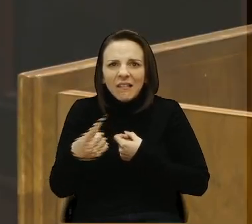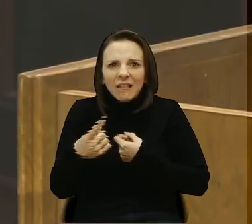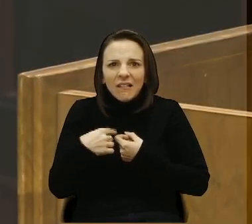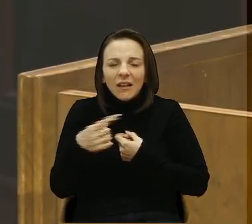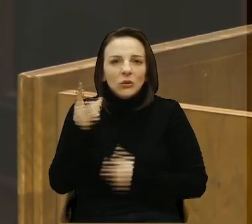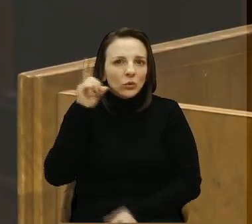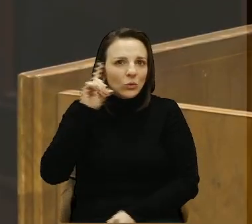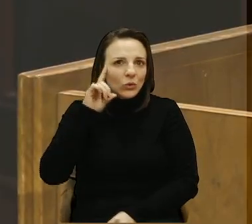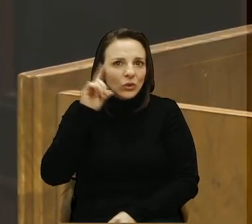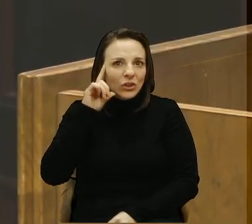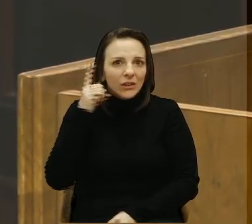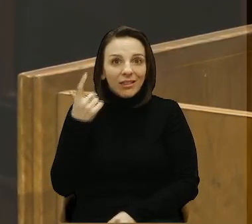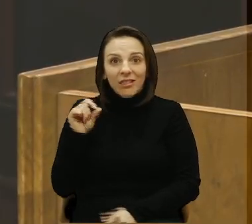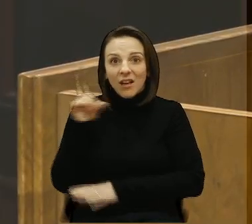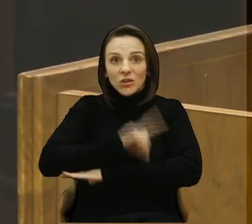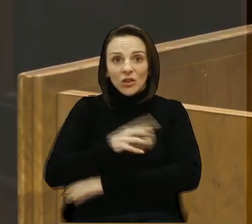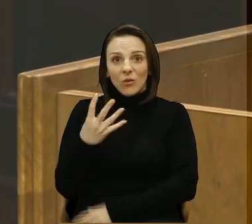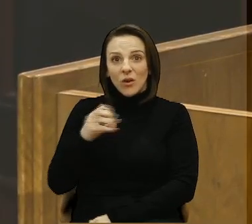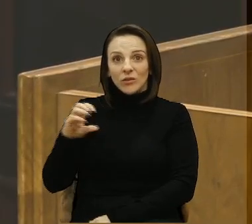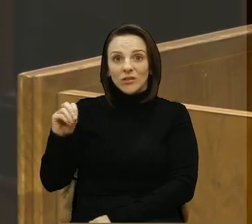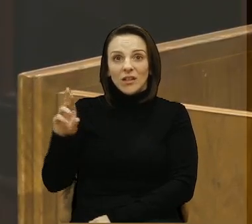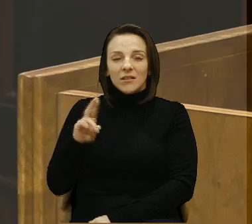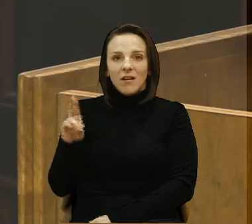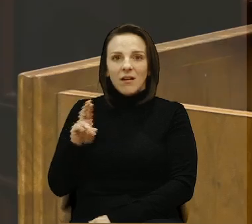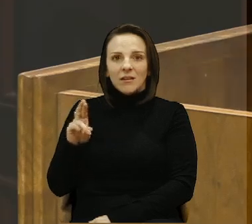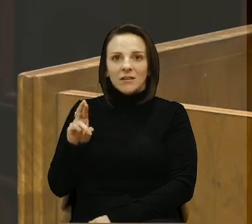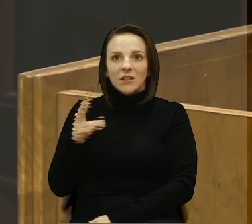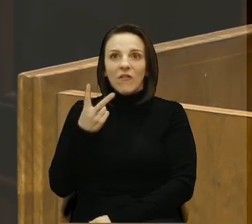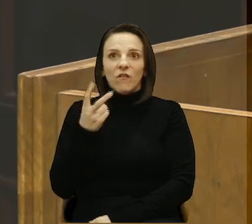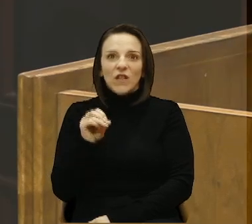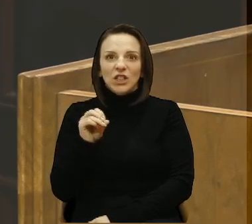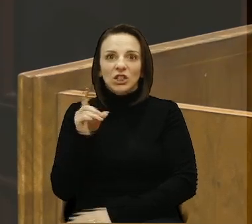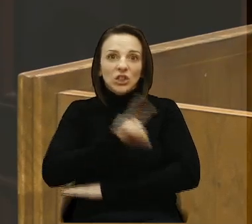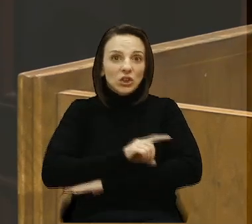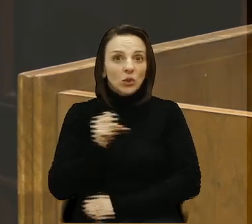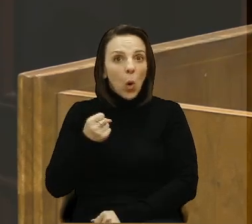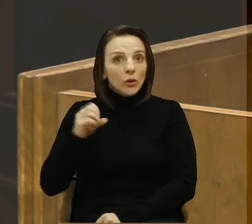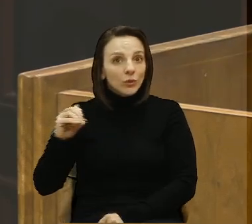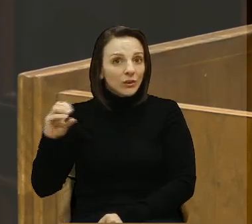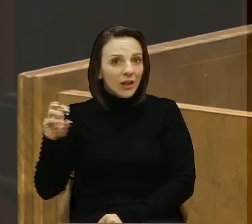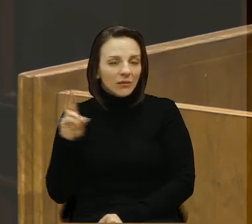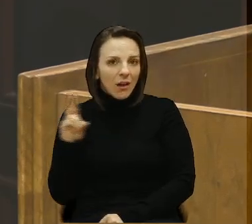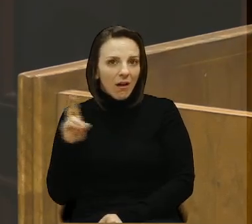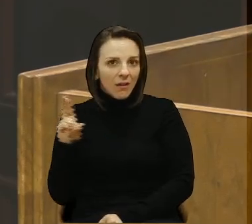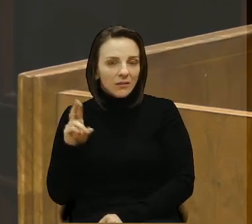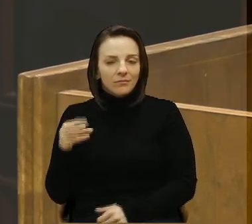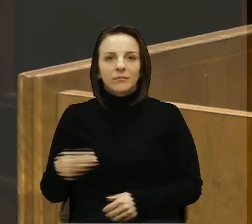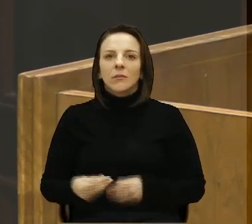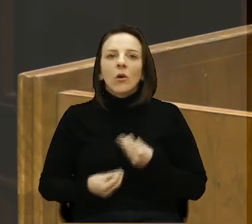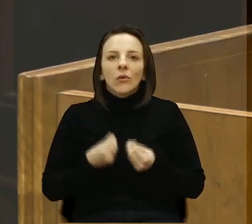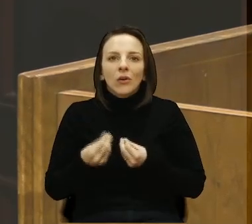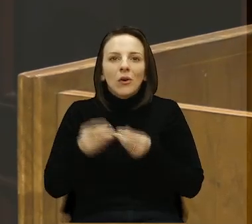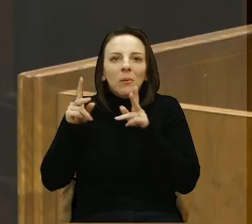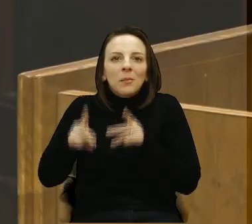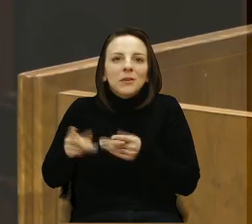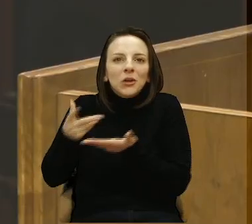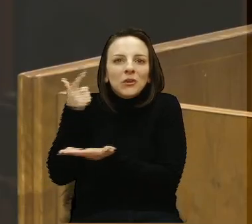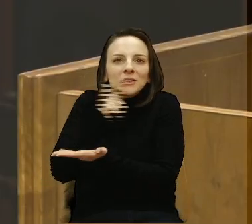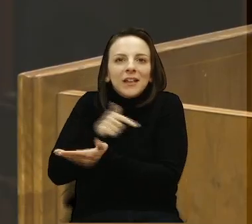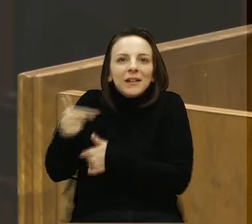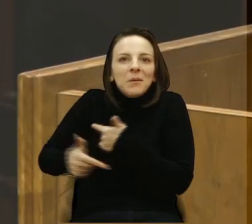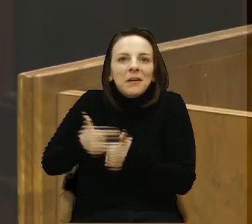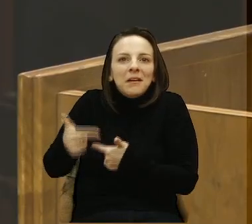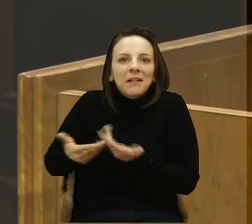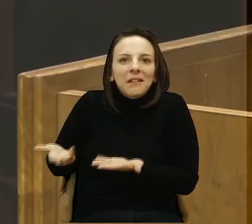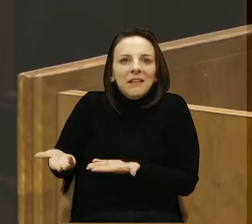10 dias são R$400. 20 dias são R$800. Como é que essa pessoa vai conseguir dar a volta? Não tem